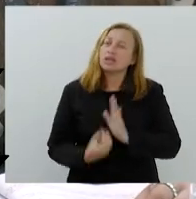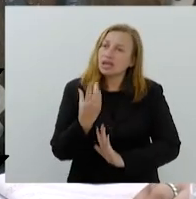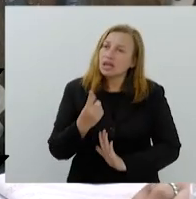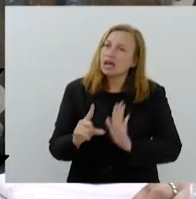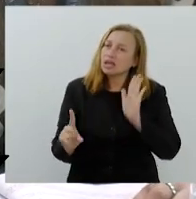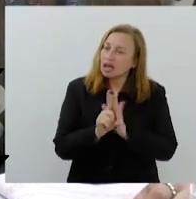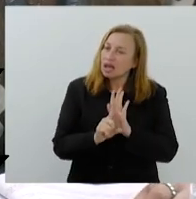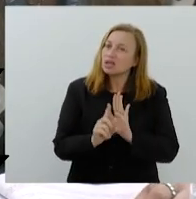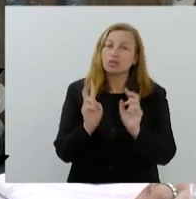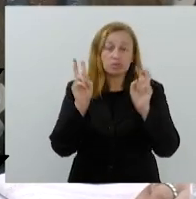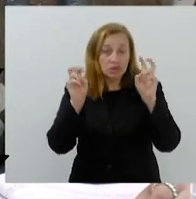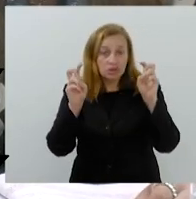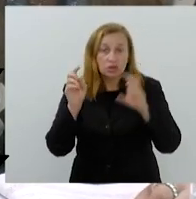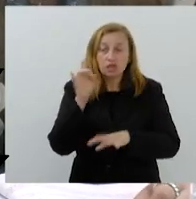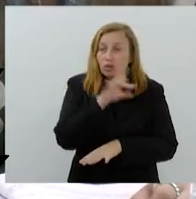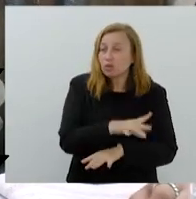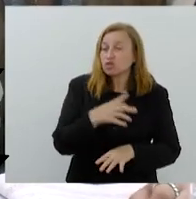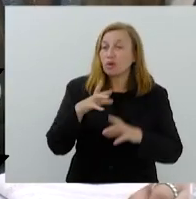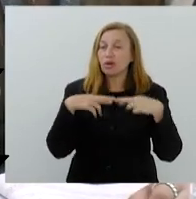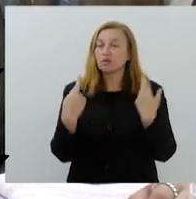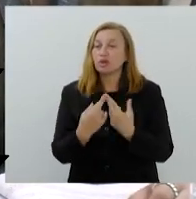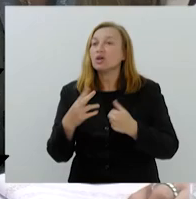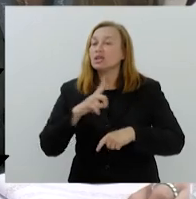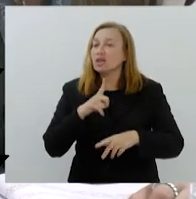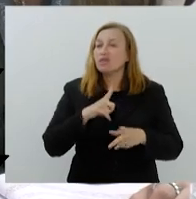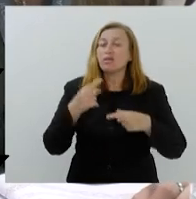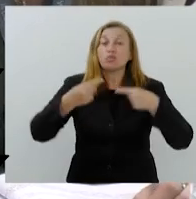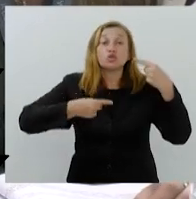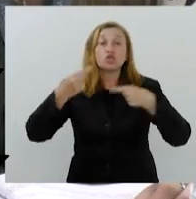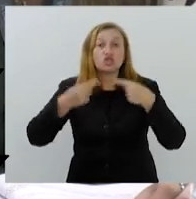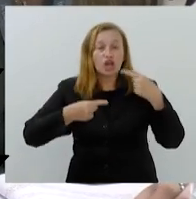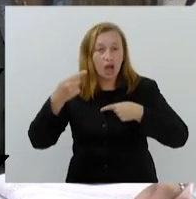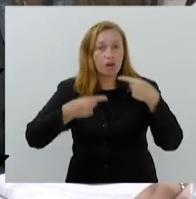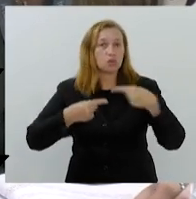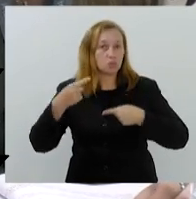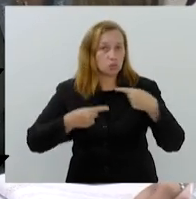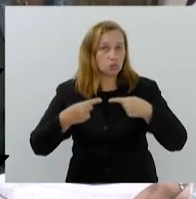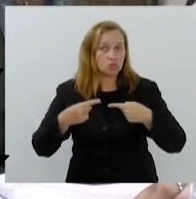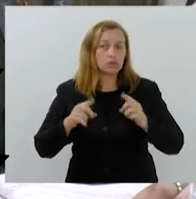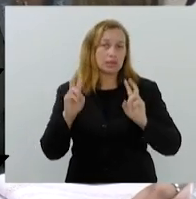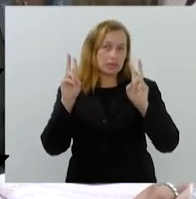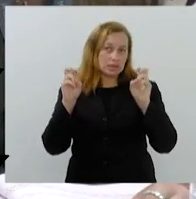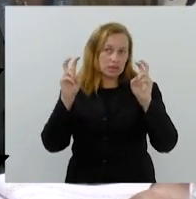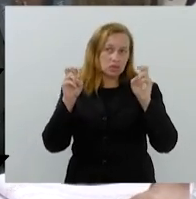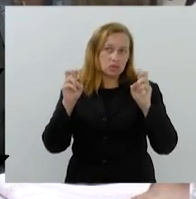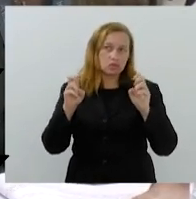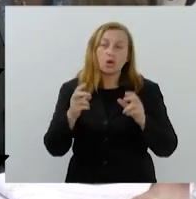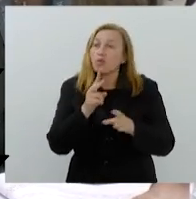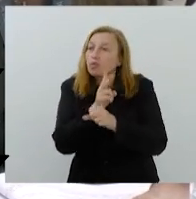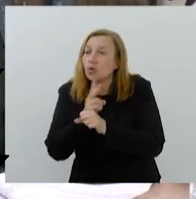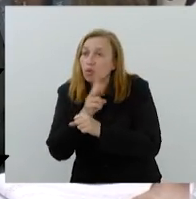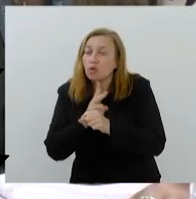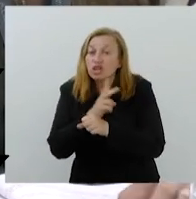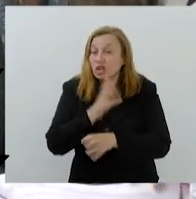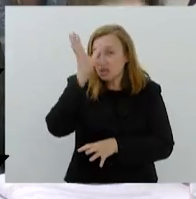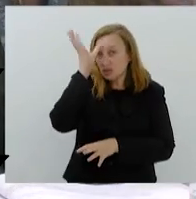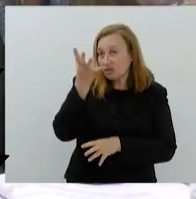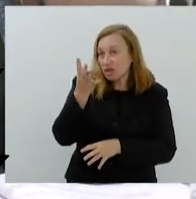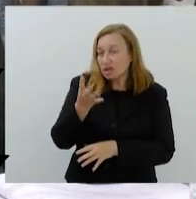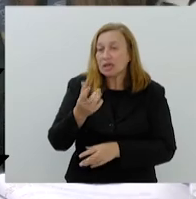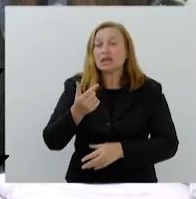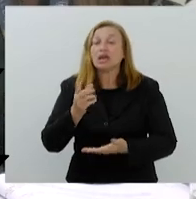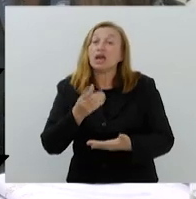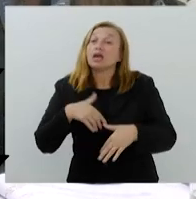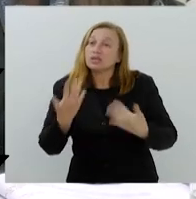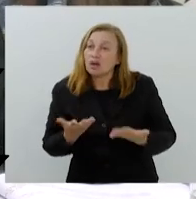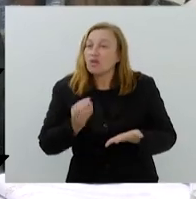na última reunião que tivemos. Nós temos feito um diálogo propositivo nessa questão, buscando soluções. Então é absolutamente